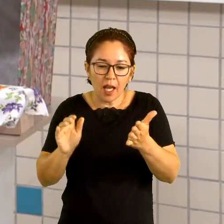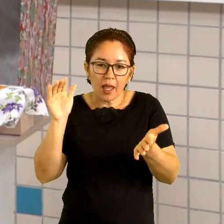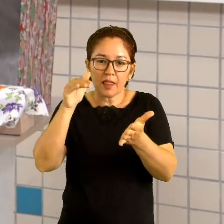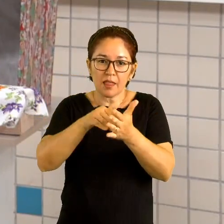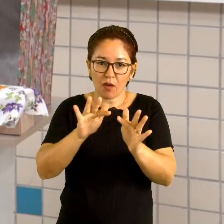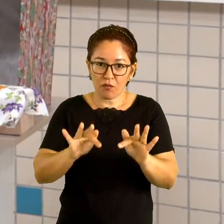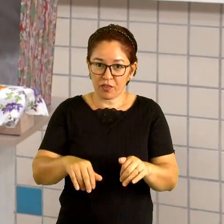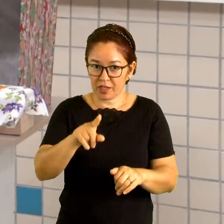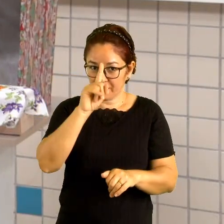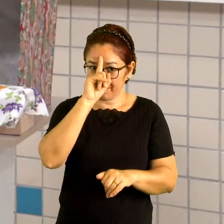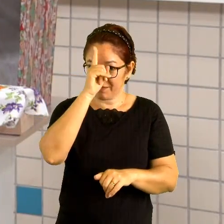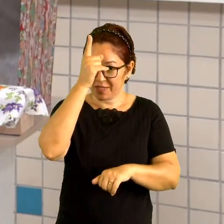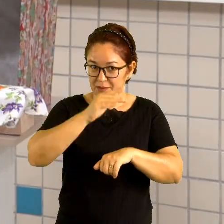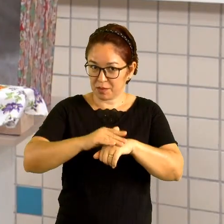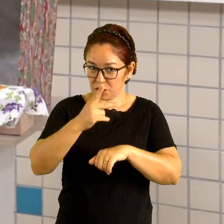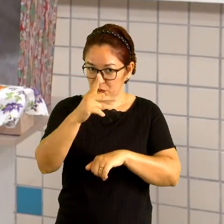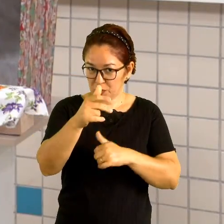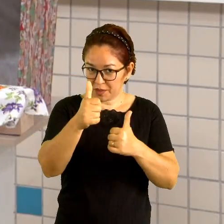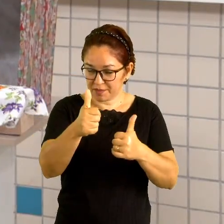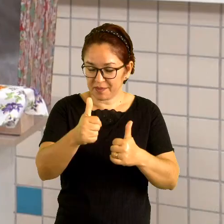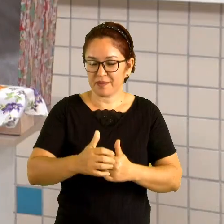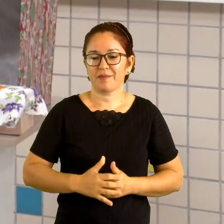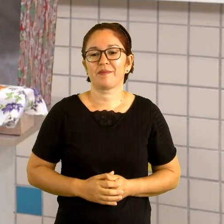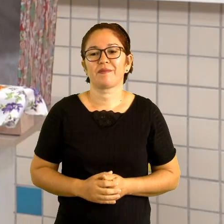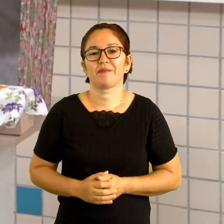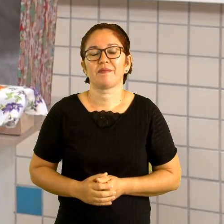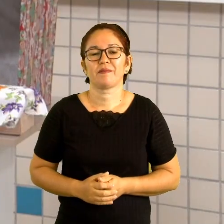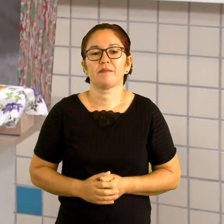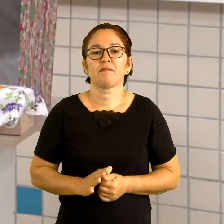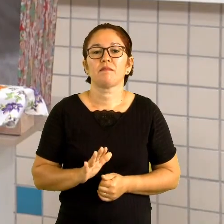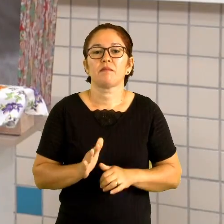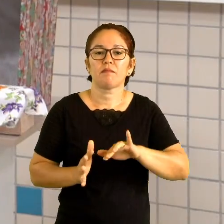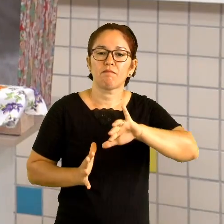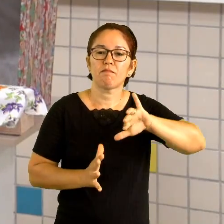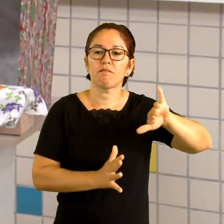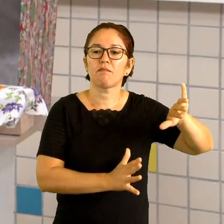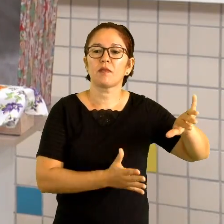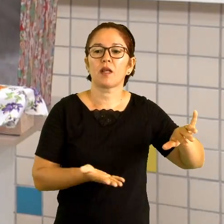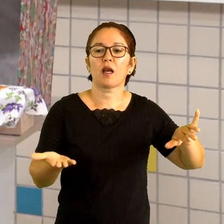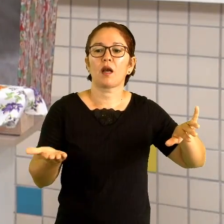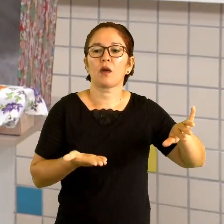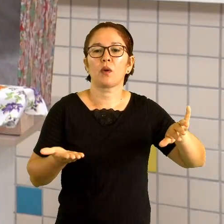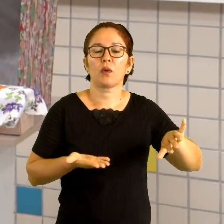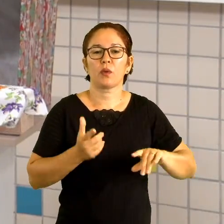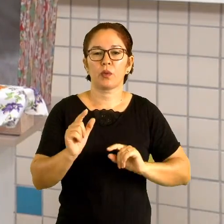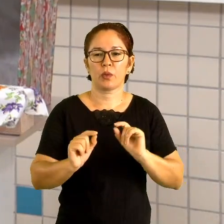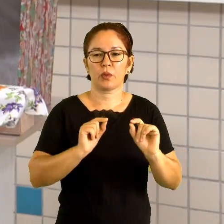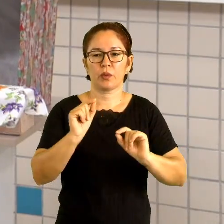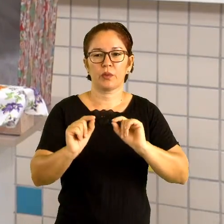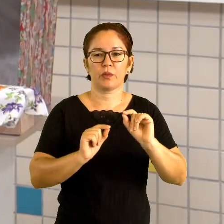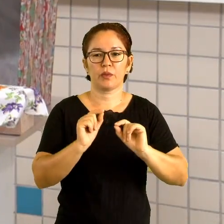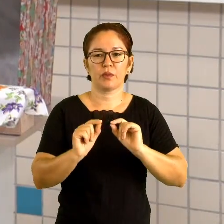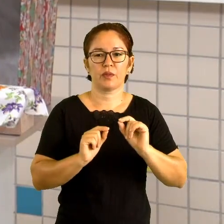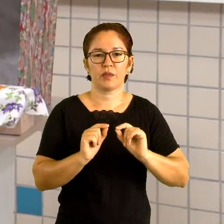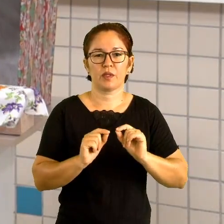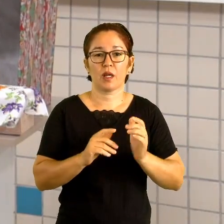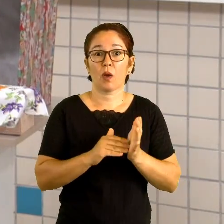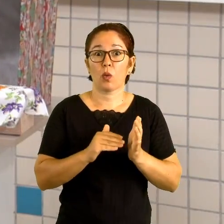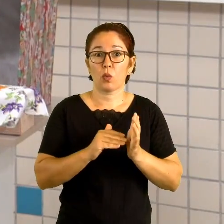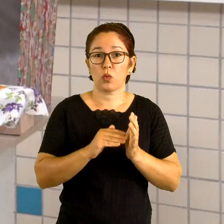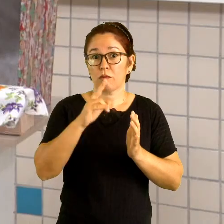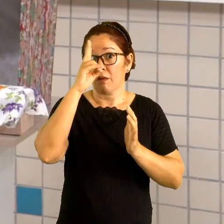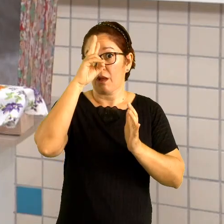Combinado? Agora, para continuar, nós vamos fazer só a última revisãozinha da